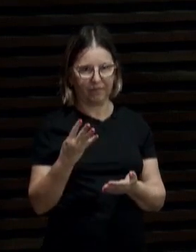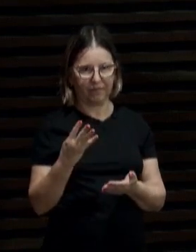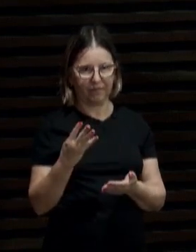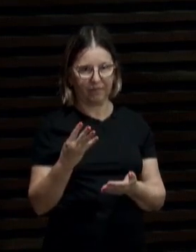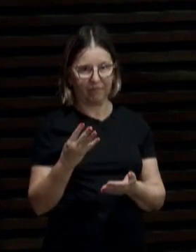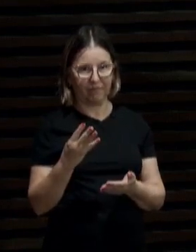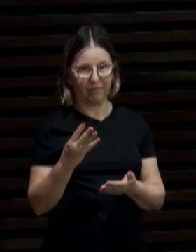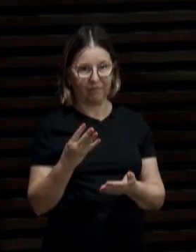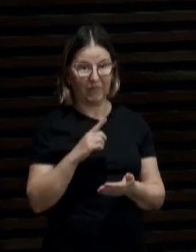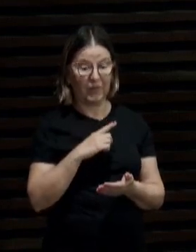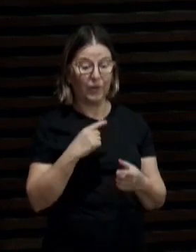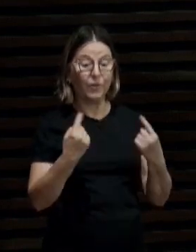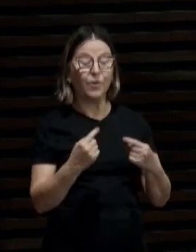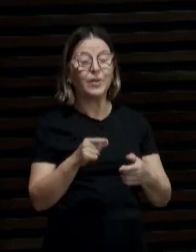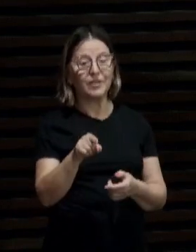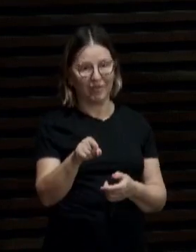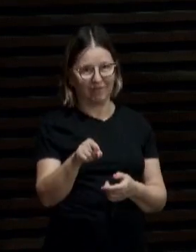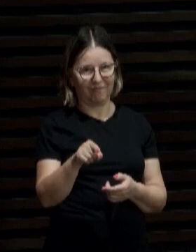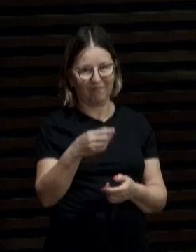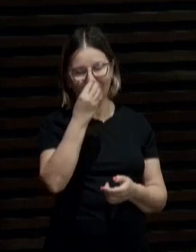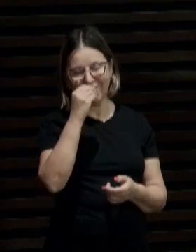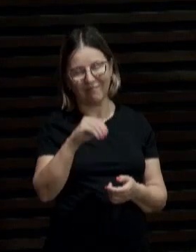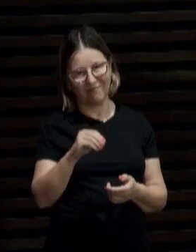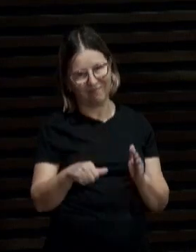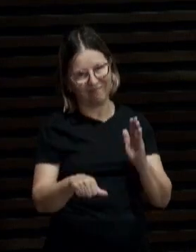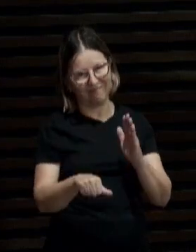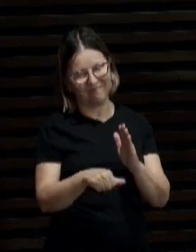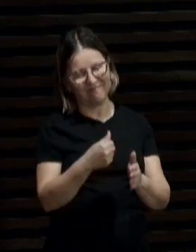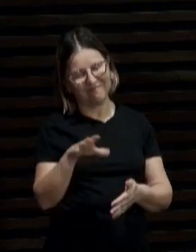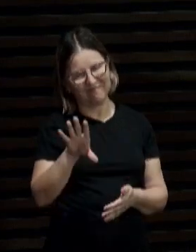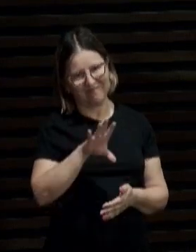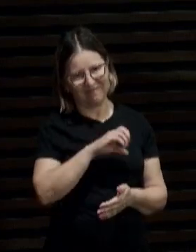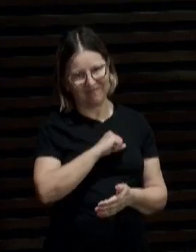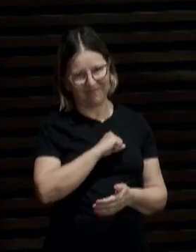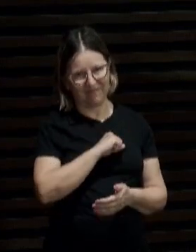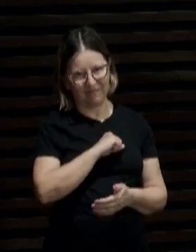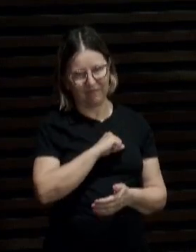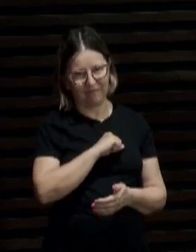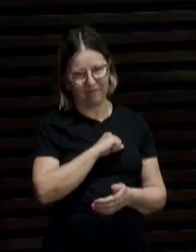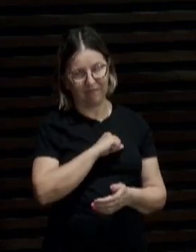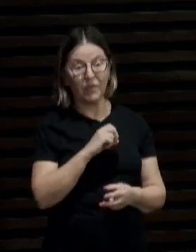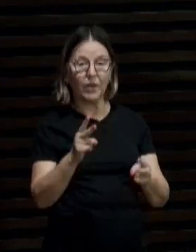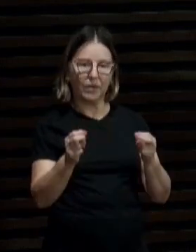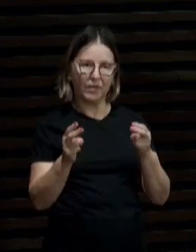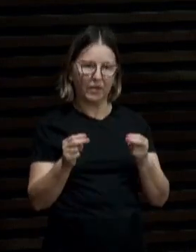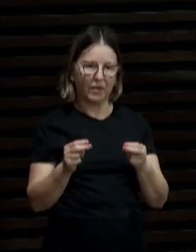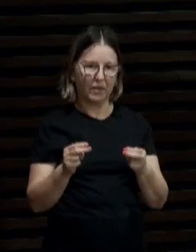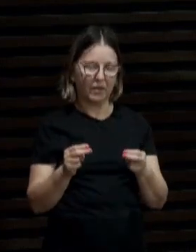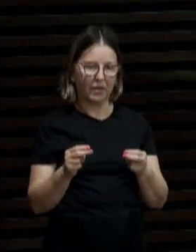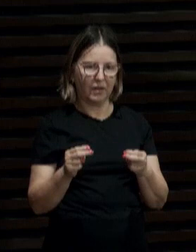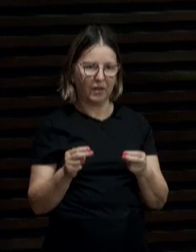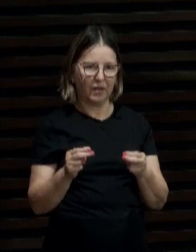Tenho, porém, contra ti que abandonaste o teu primeiro amor. Perceba que não é que eles não